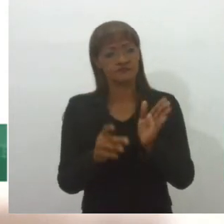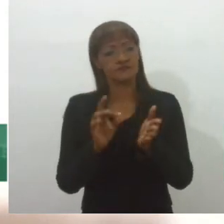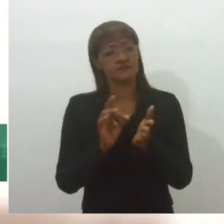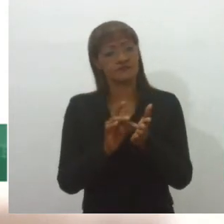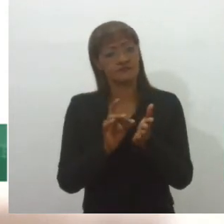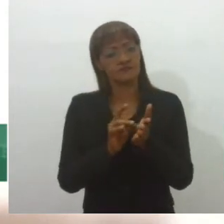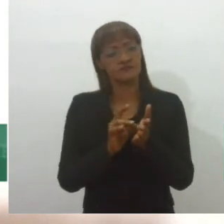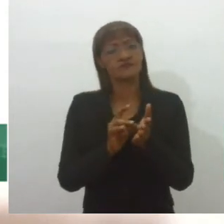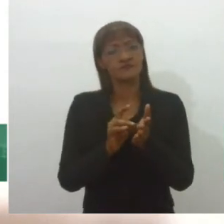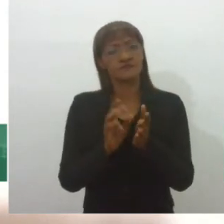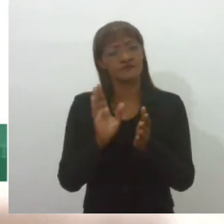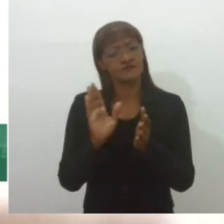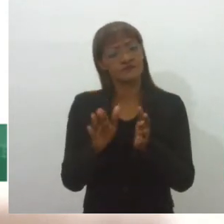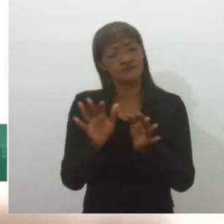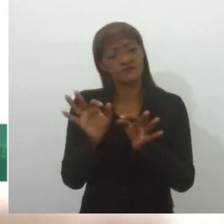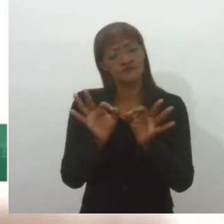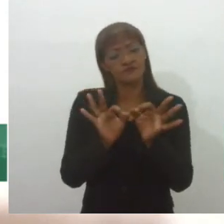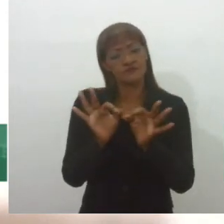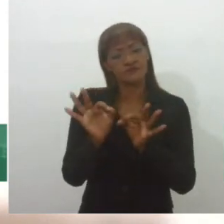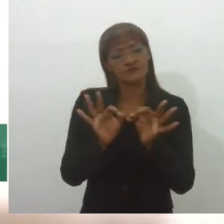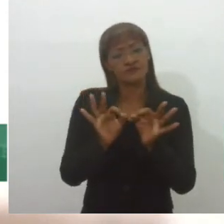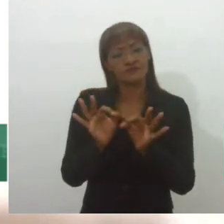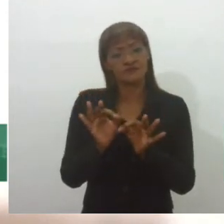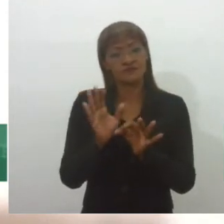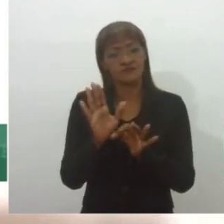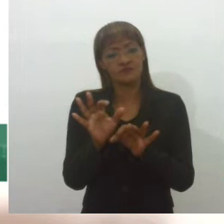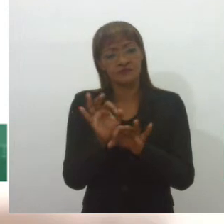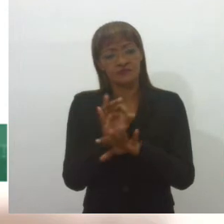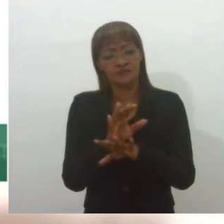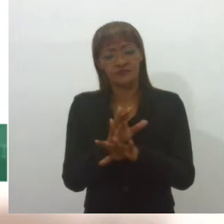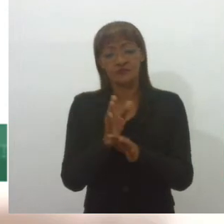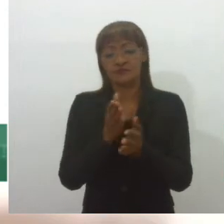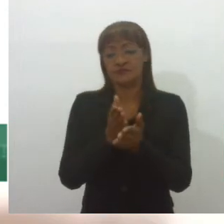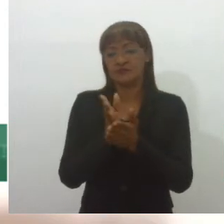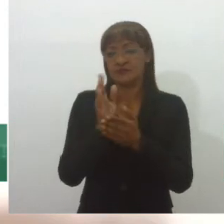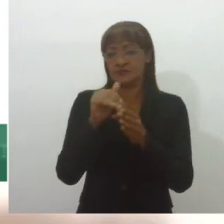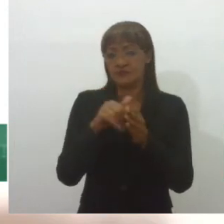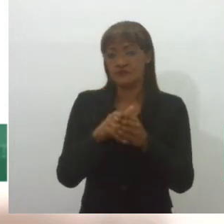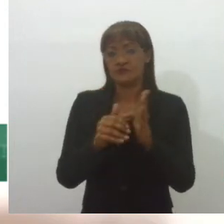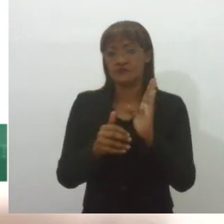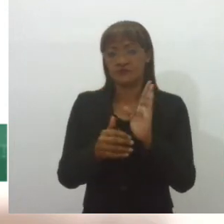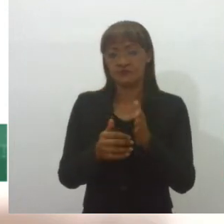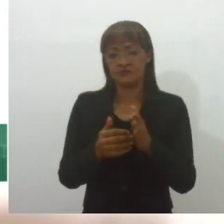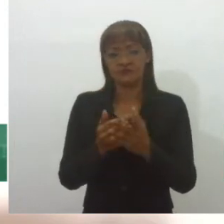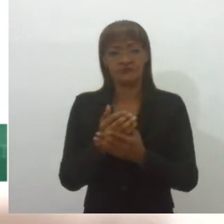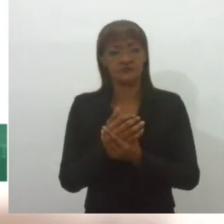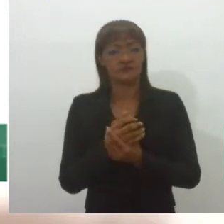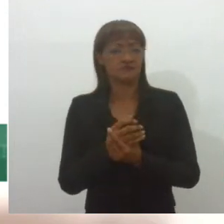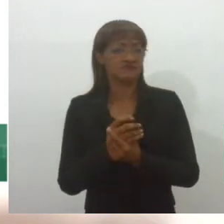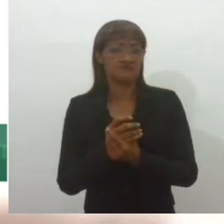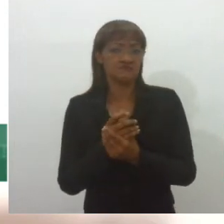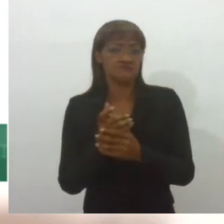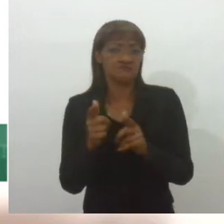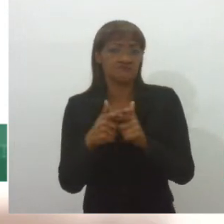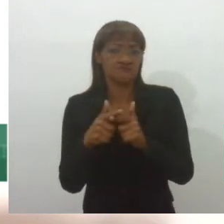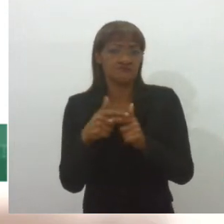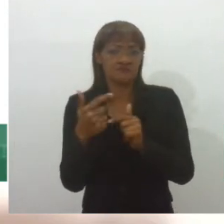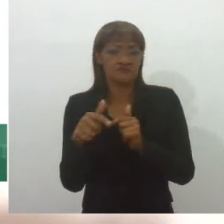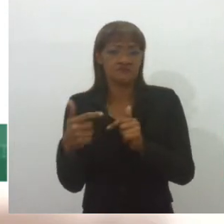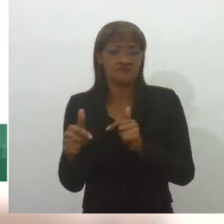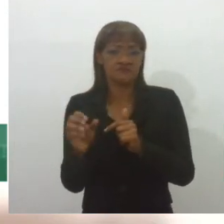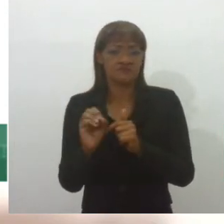bem elaborado, discutido, debatido e aprovado. Não vejo nenhum retoque que poderia ser